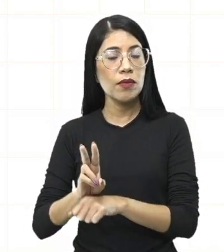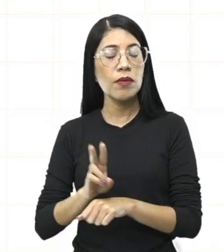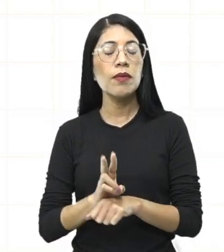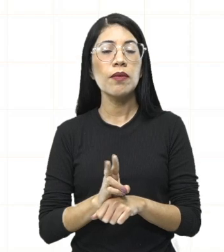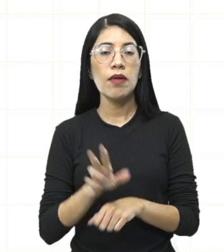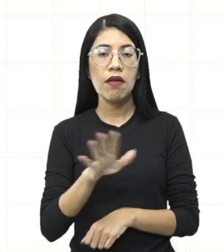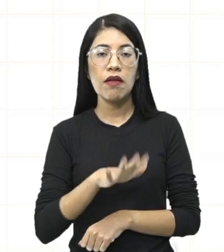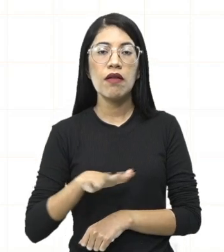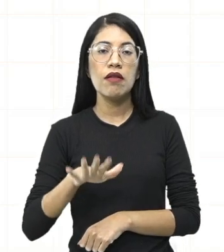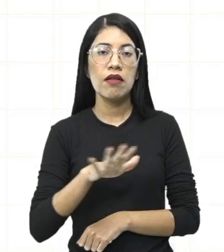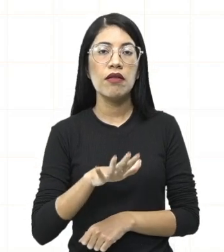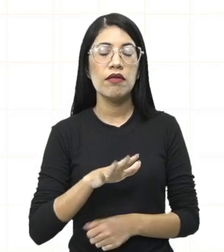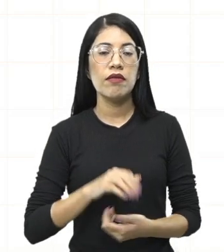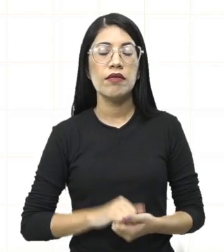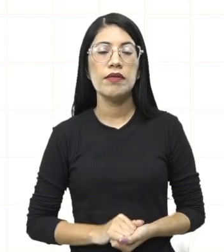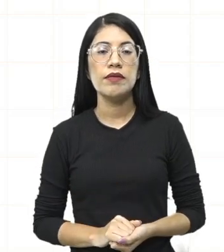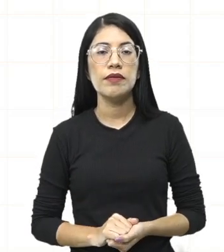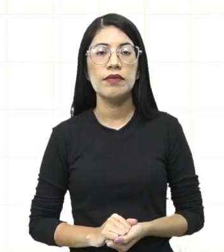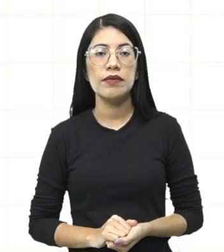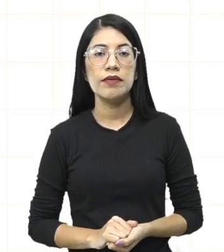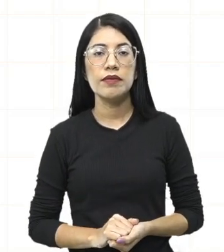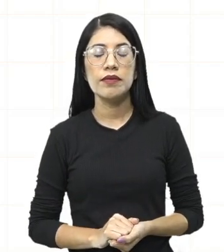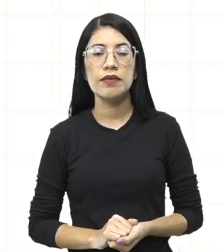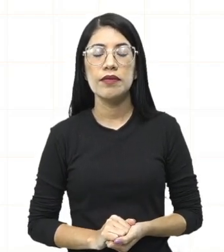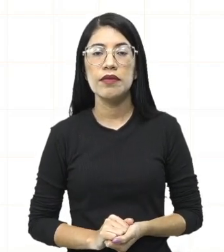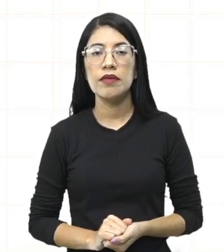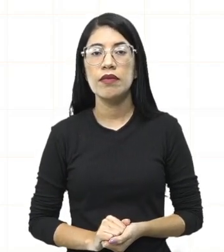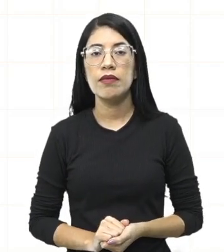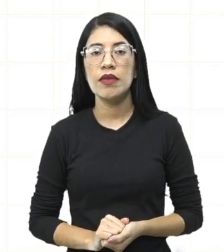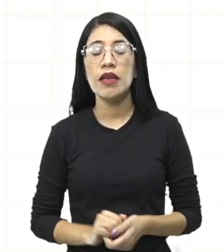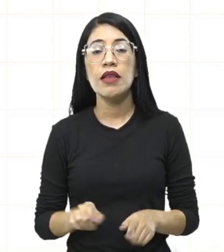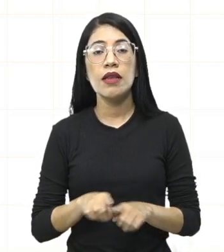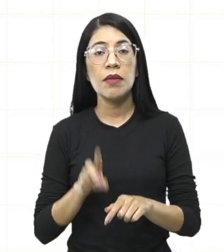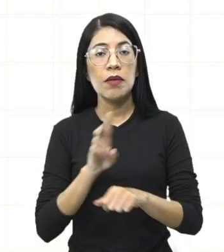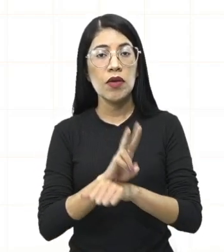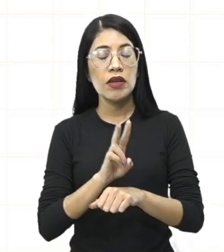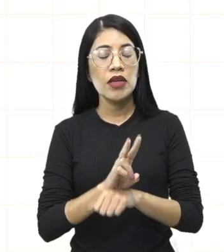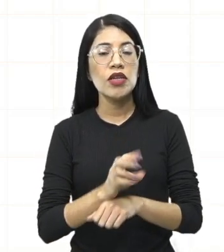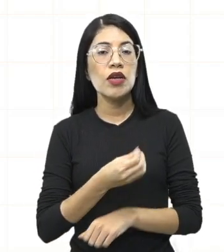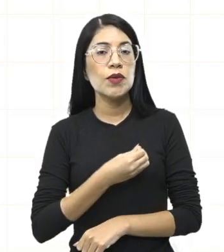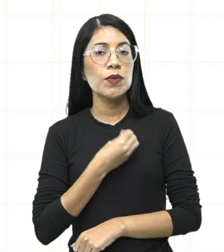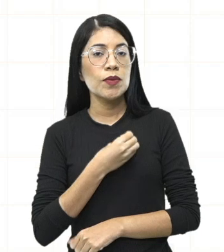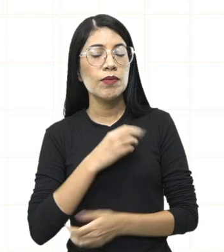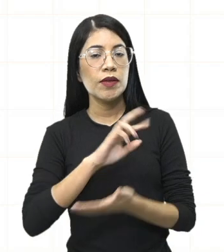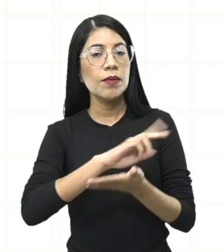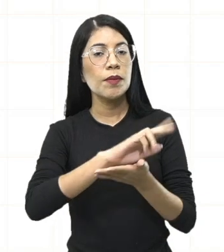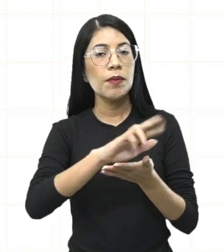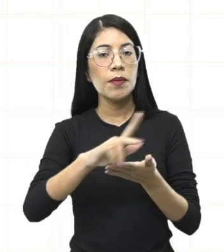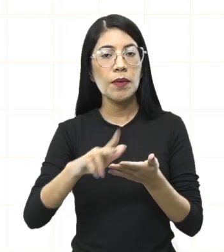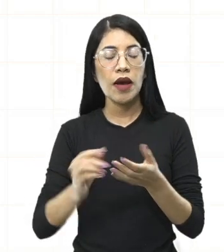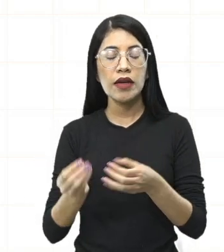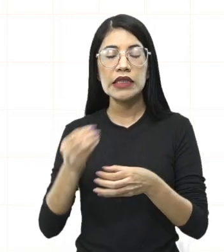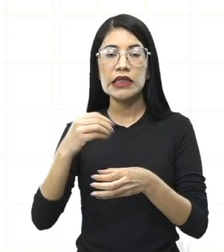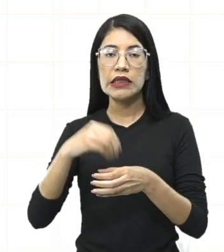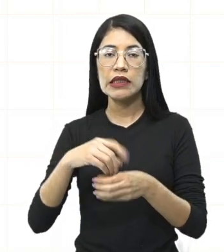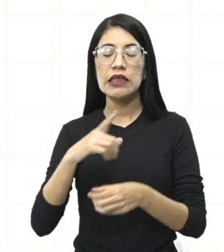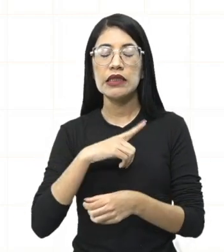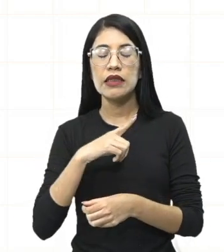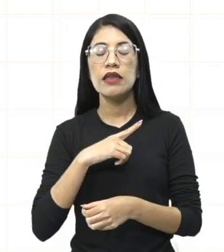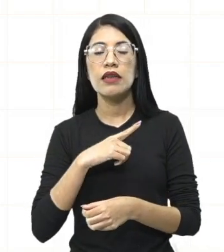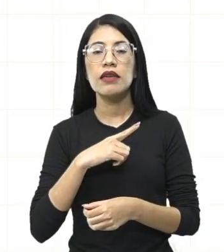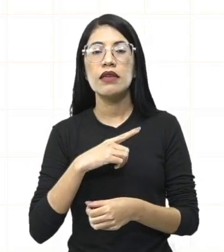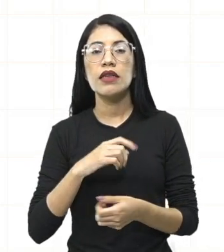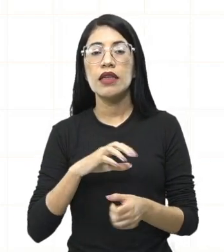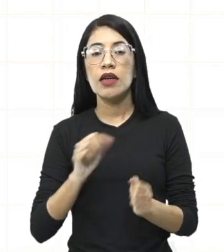dentro dessas reservas extrativistas. A proteção dos meios de vida, né, que fazem parte, que caminham juntamente